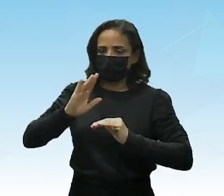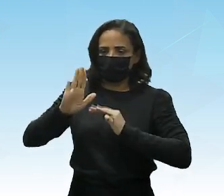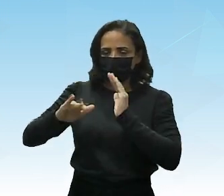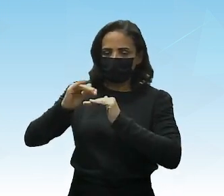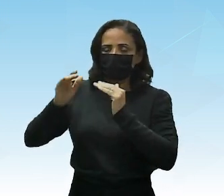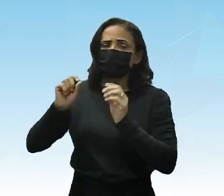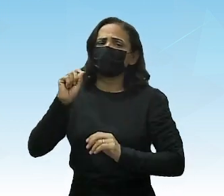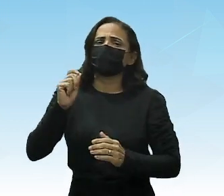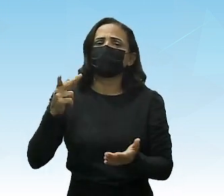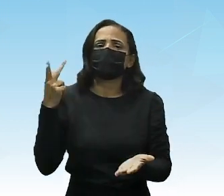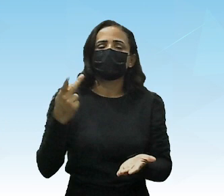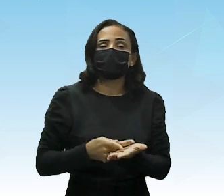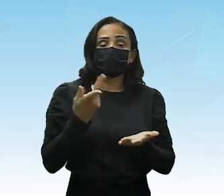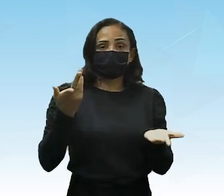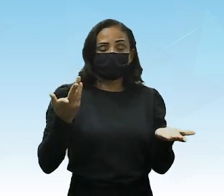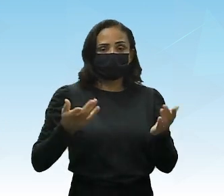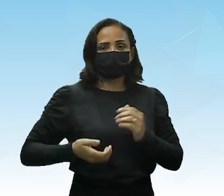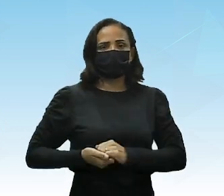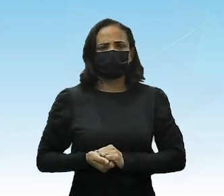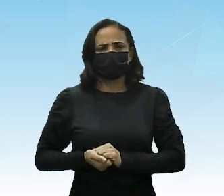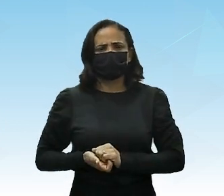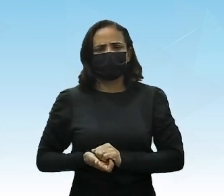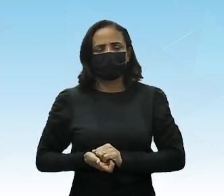mas tem alguma chance